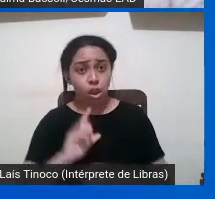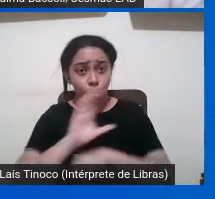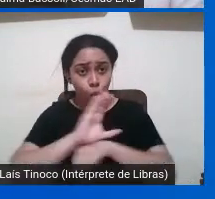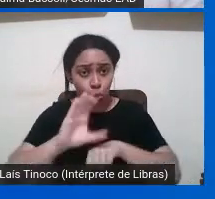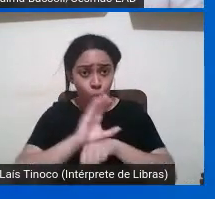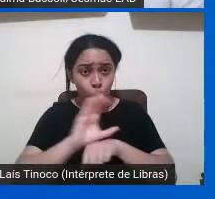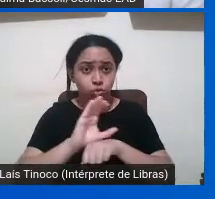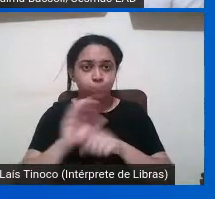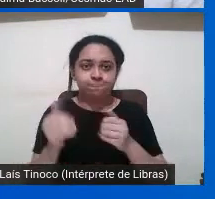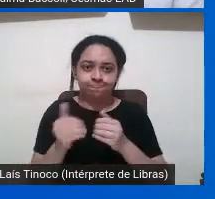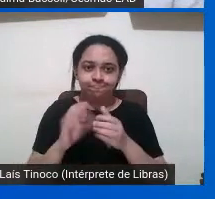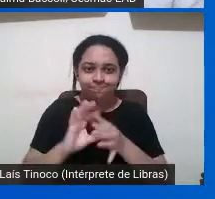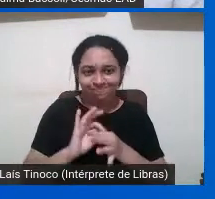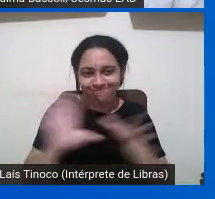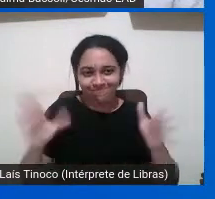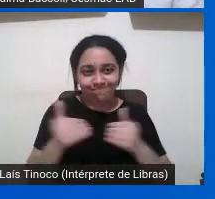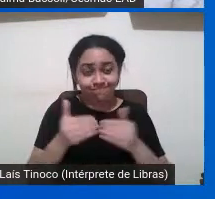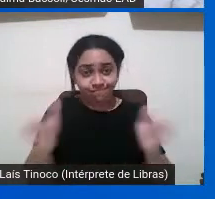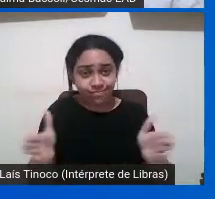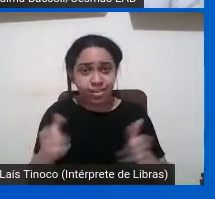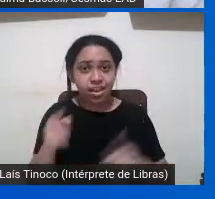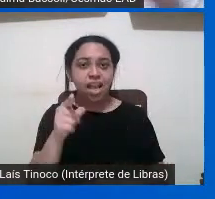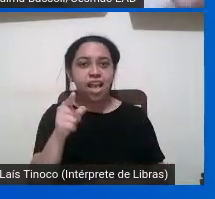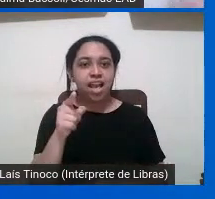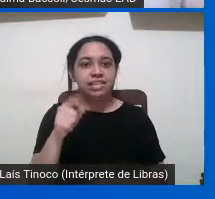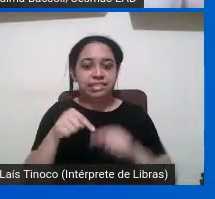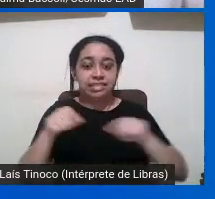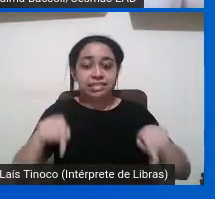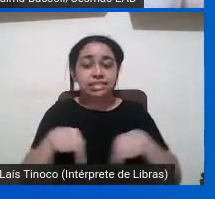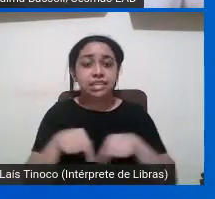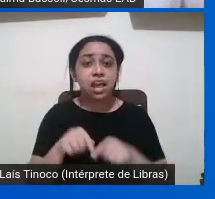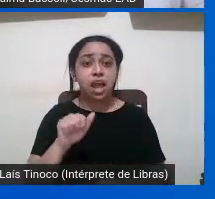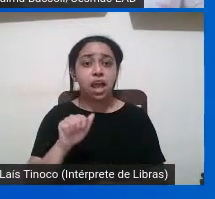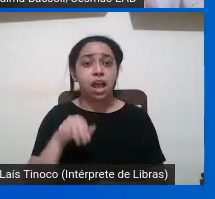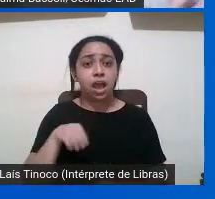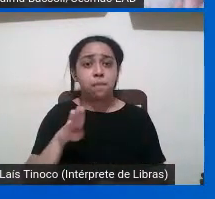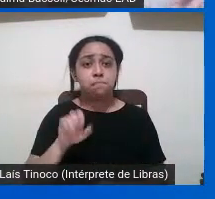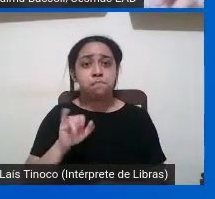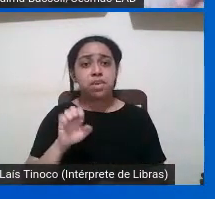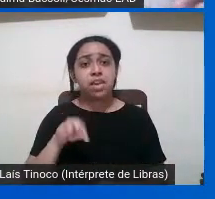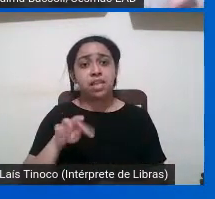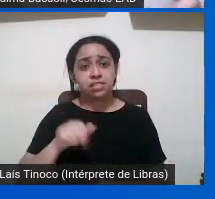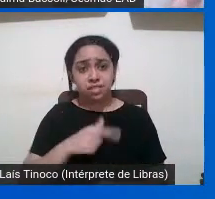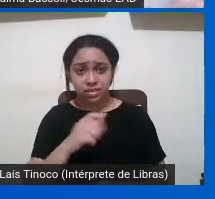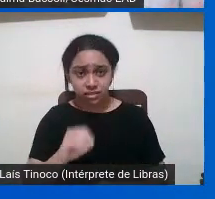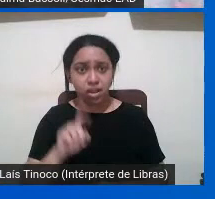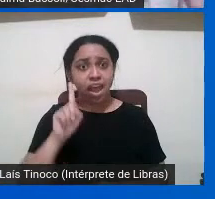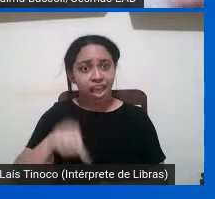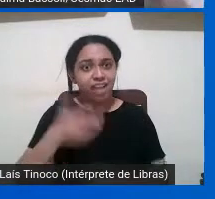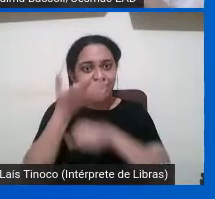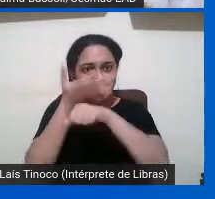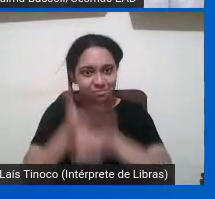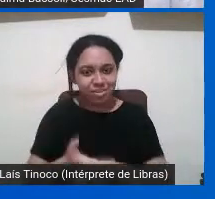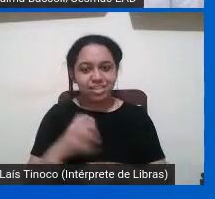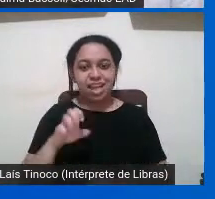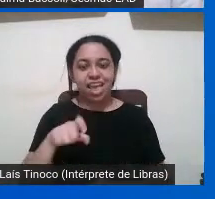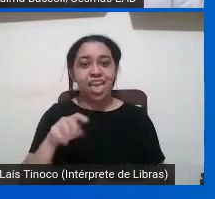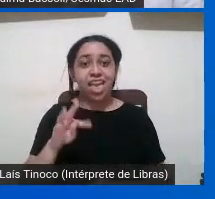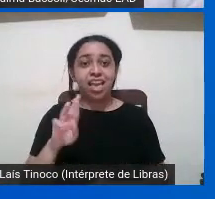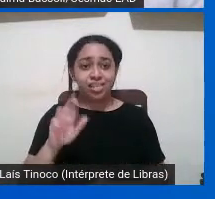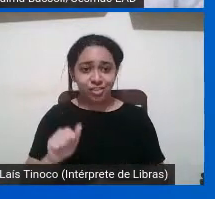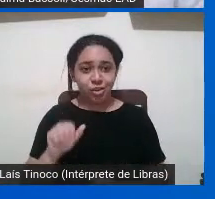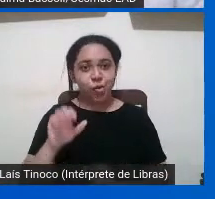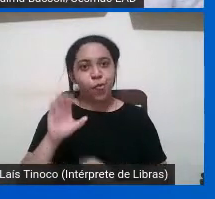abertos aí ele já evolui para uma sala de ambientação também é uma disciplina extracurricular Porque nós não temos interesse em roubar